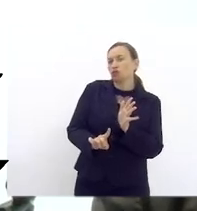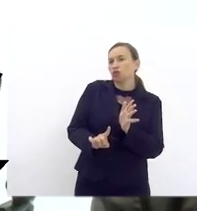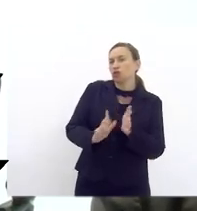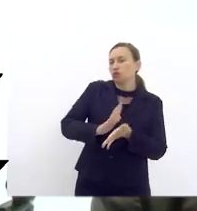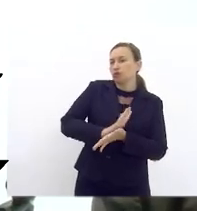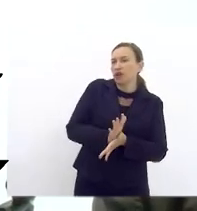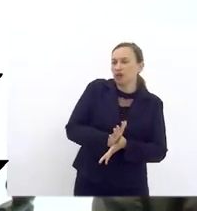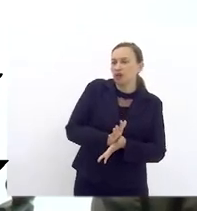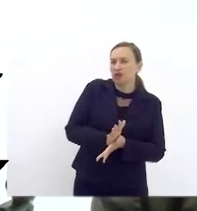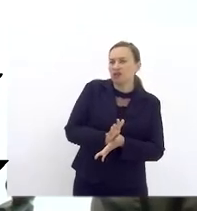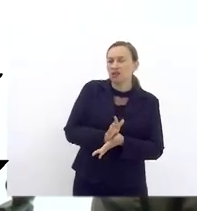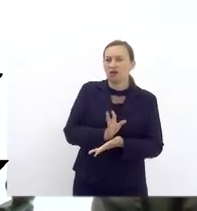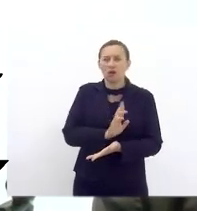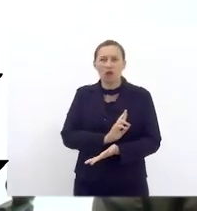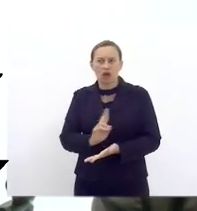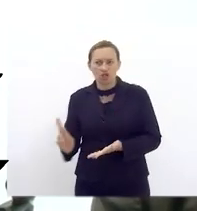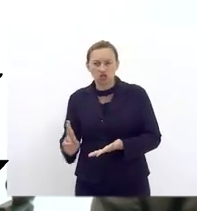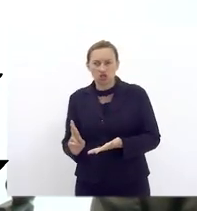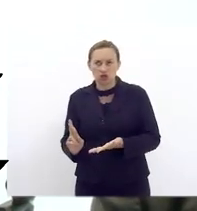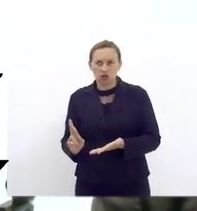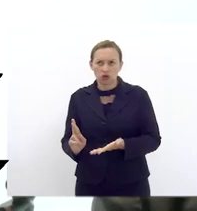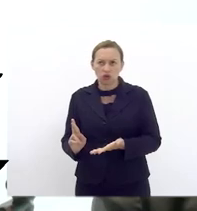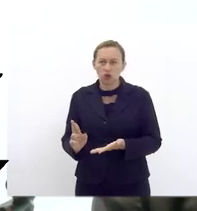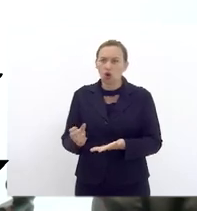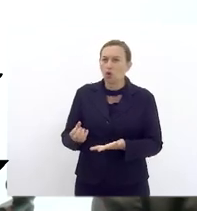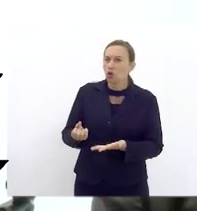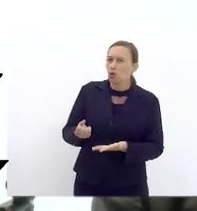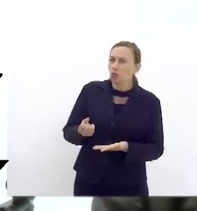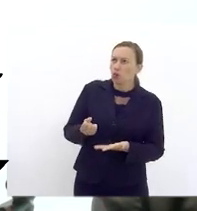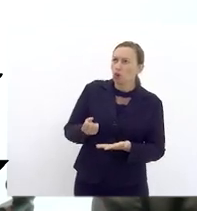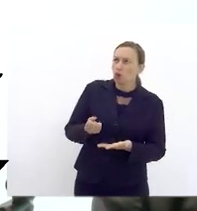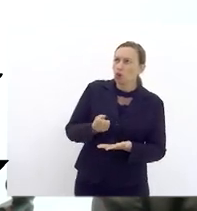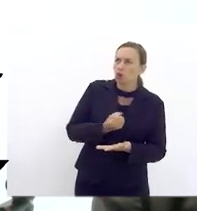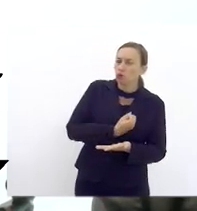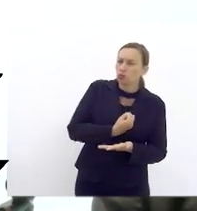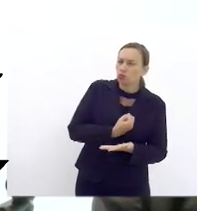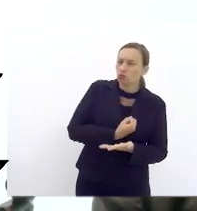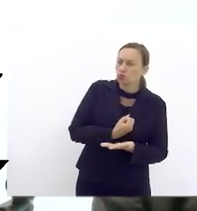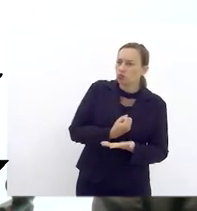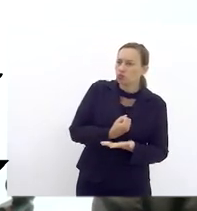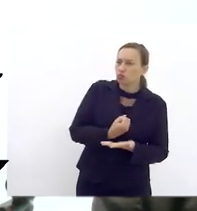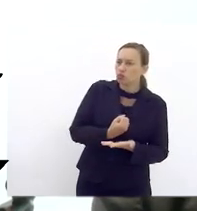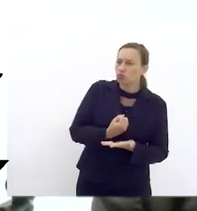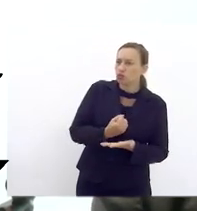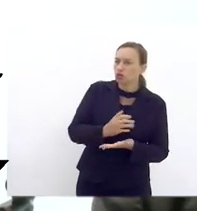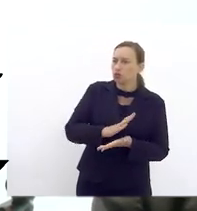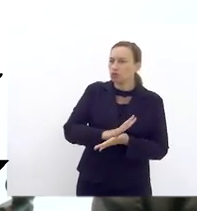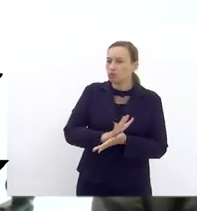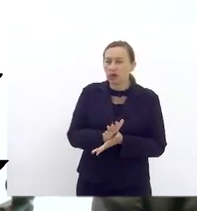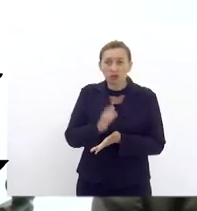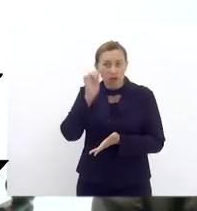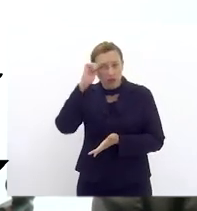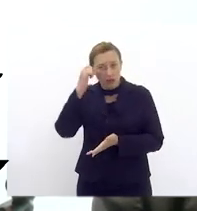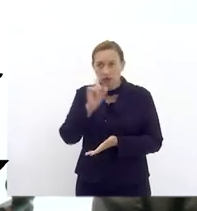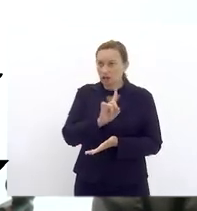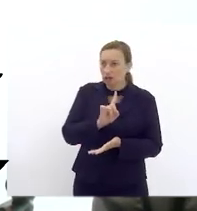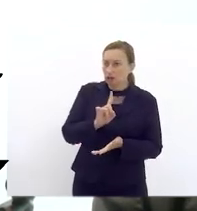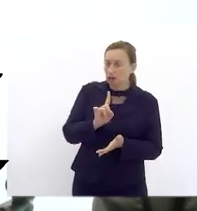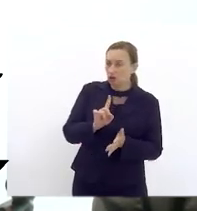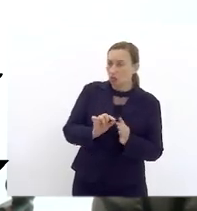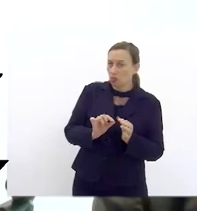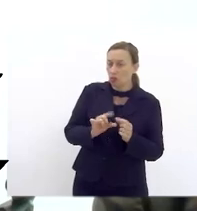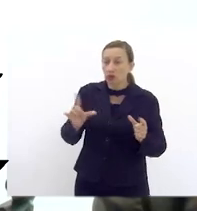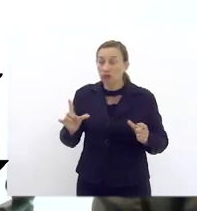que os casos de racismo religioso aumentaram não é que os casos de intolerância religiosa se as pessoas quiserem usar esse termo aumentaram